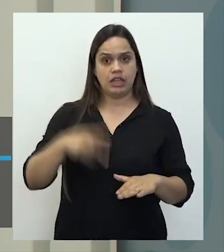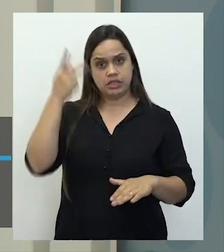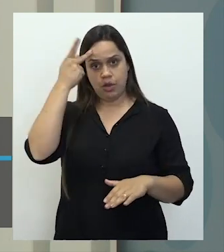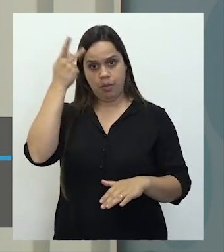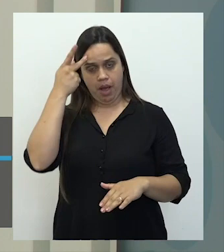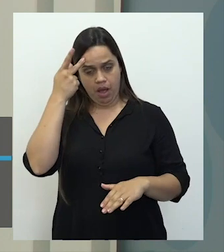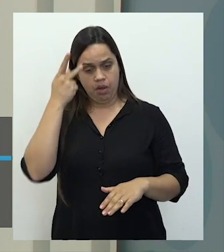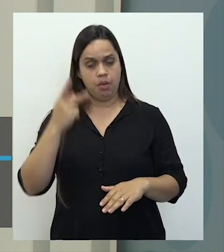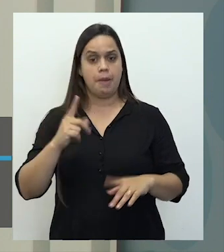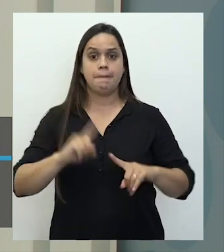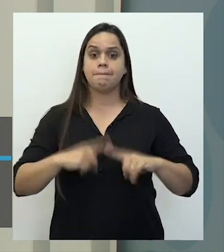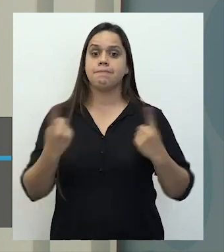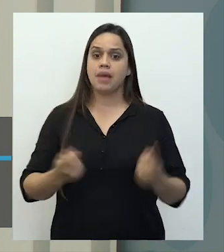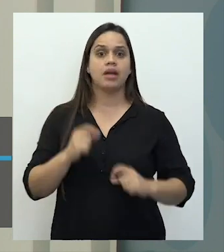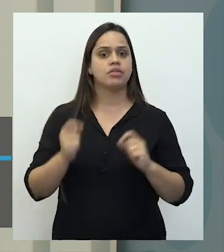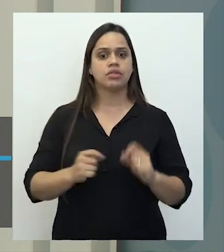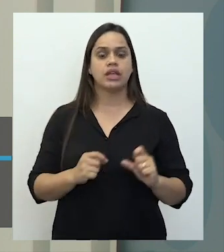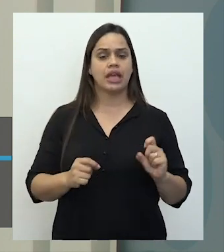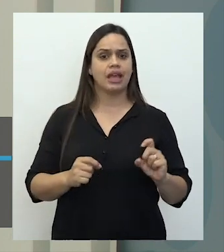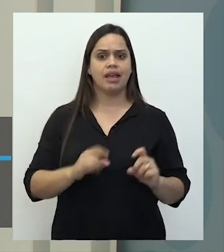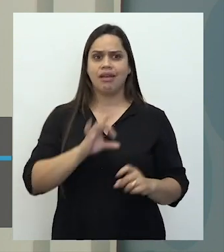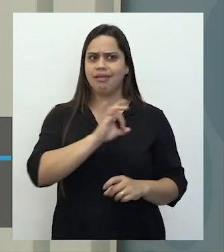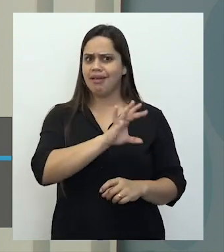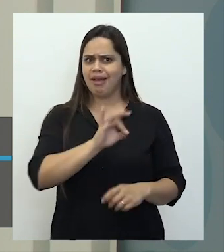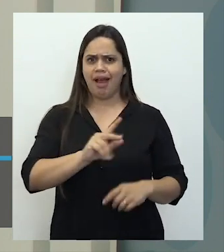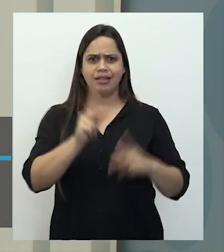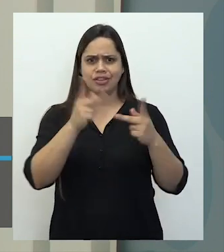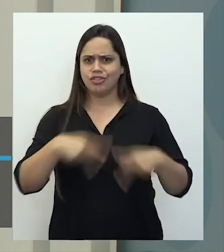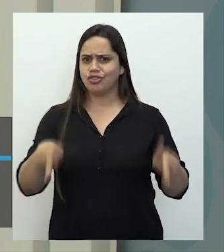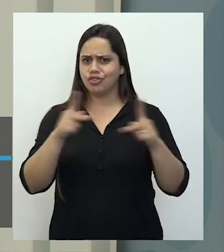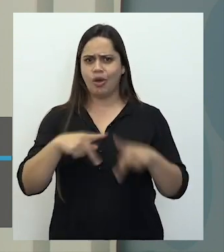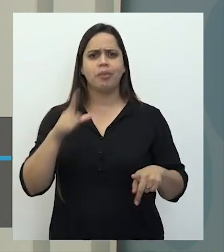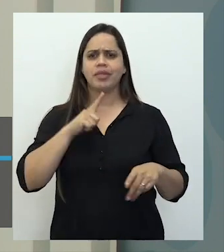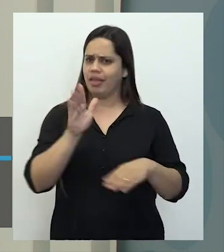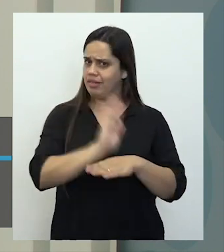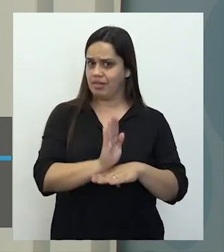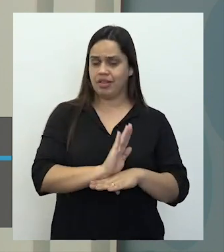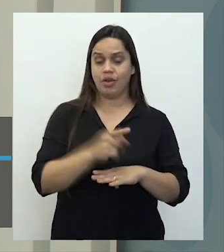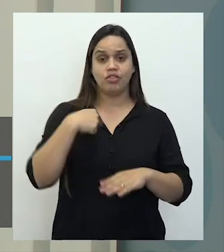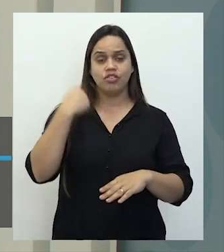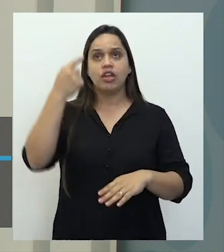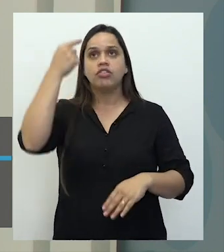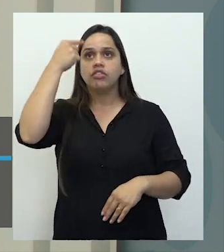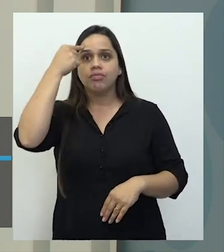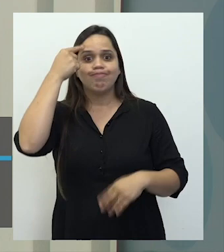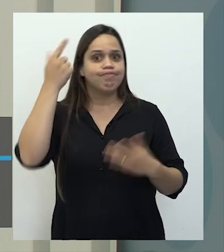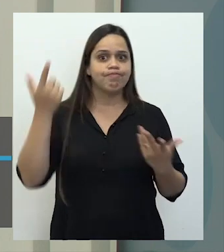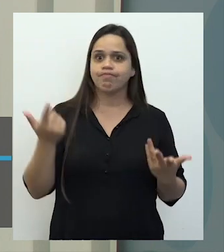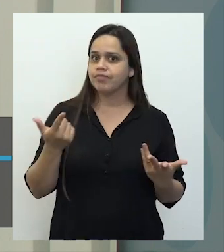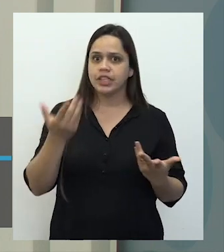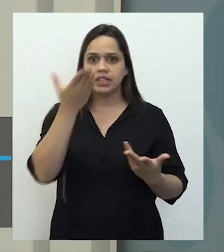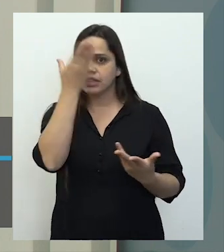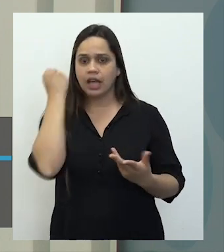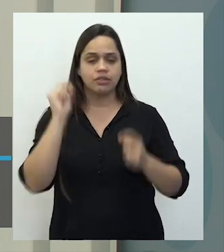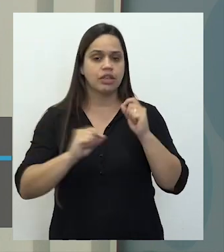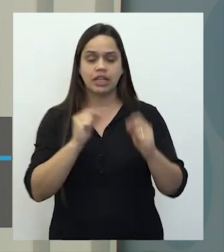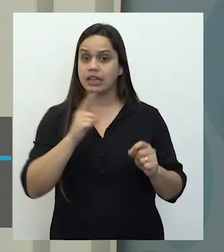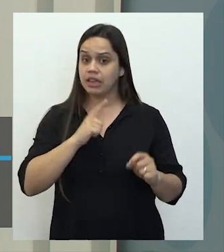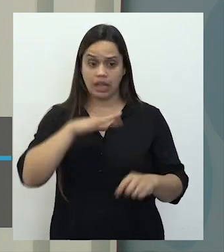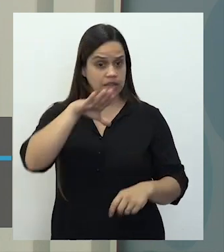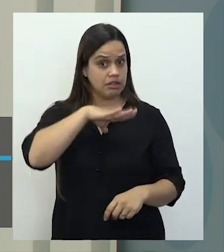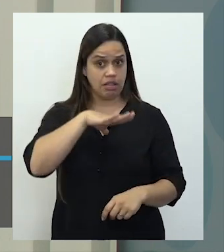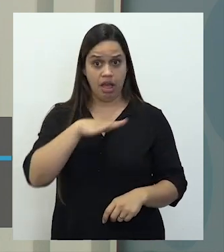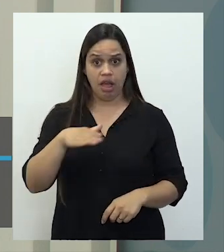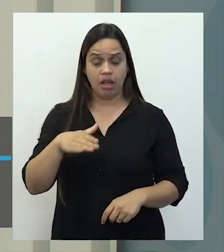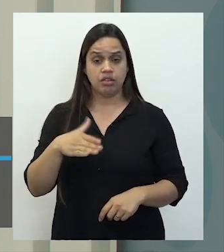nesse momento, né? Então, quase em cada esquina, em cada shopping, né, tem cinema. Então, a gente perde a noção de que existem cidades que não